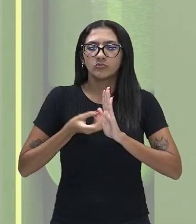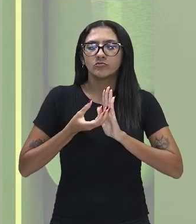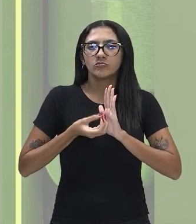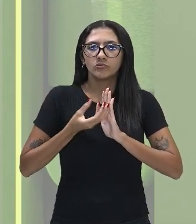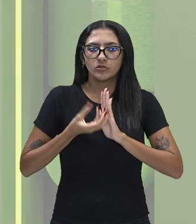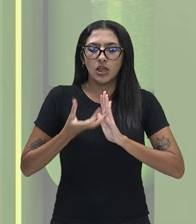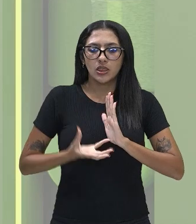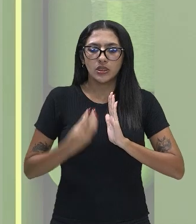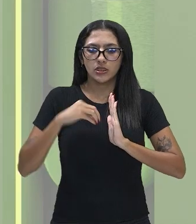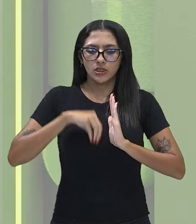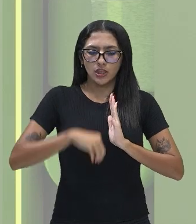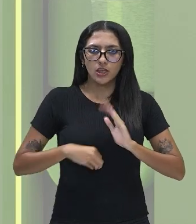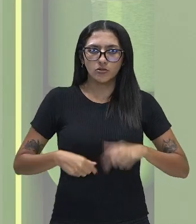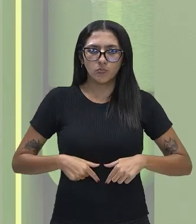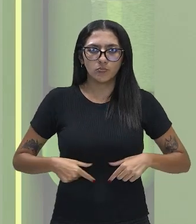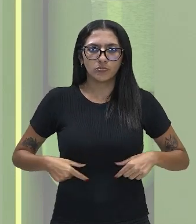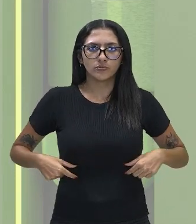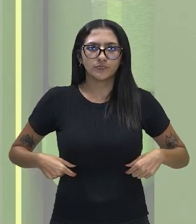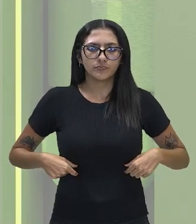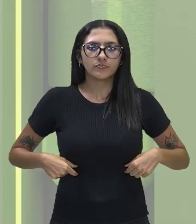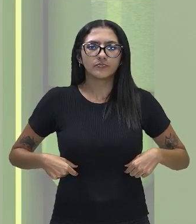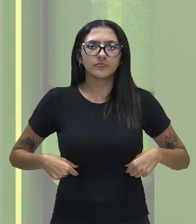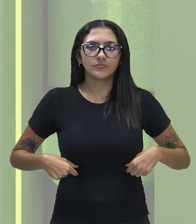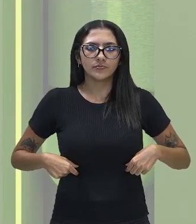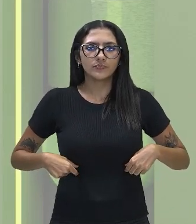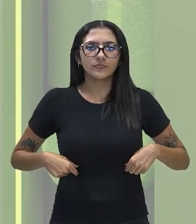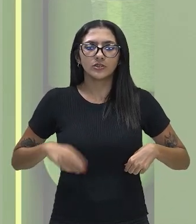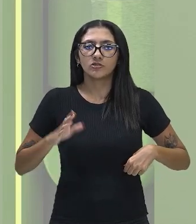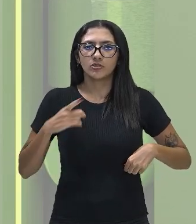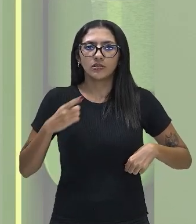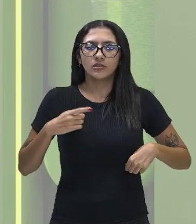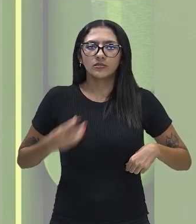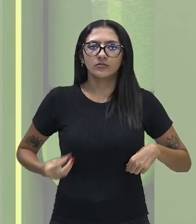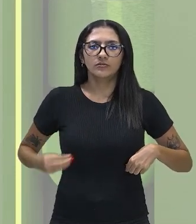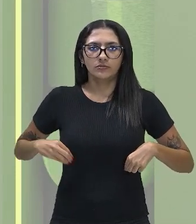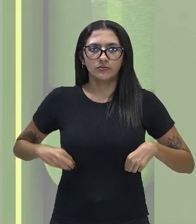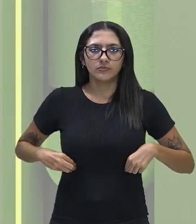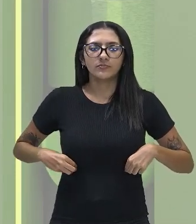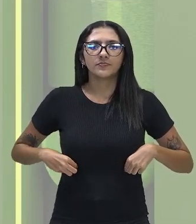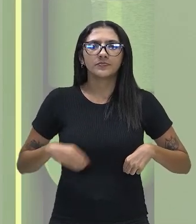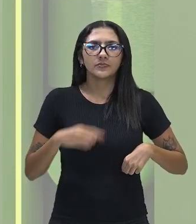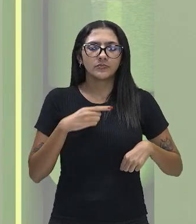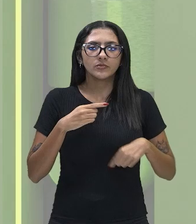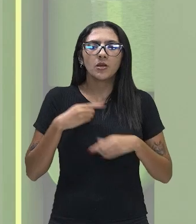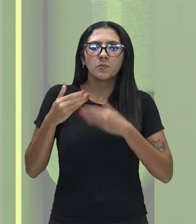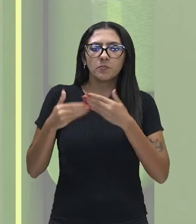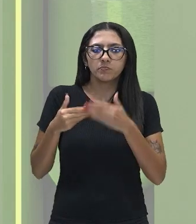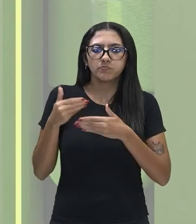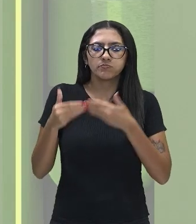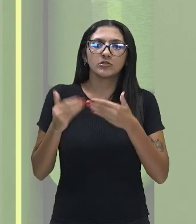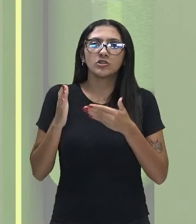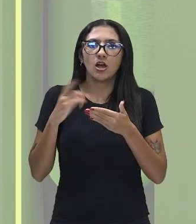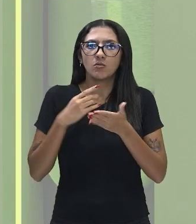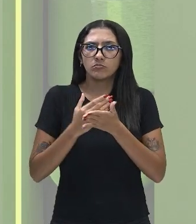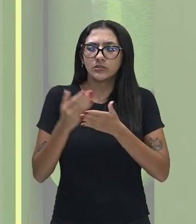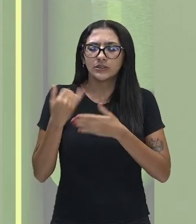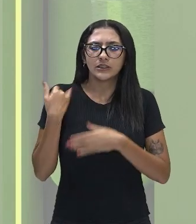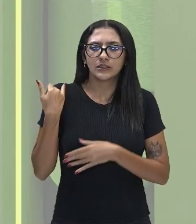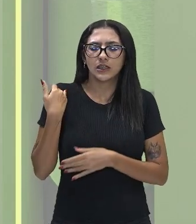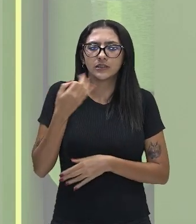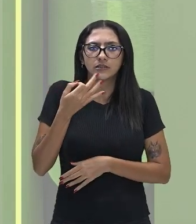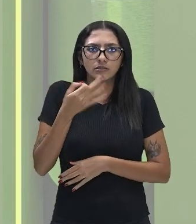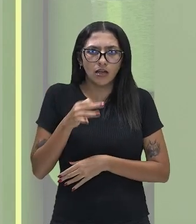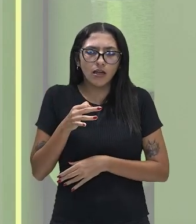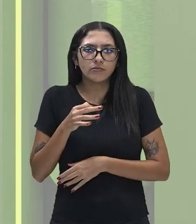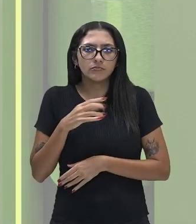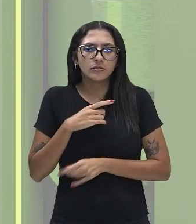uterina, estão depositadas no nosso ovário e no início da fase reprodutiva que começa